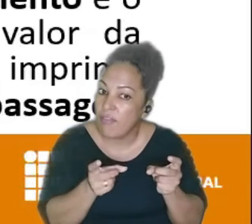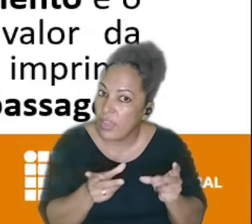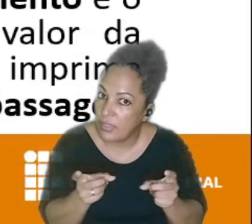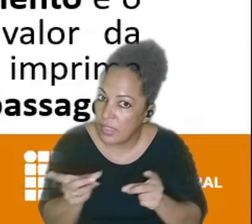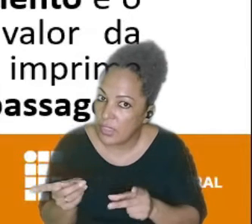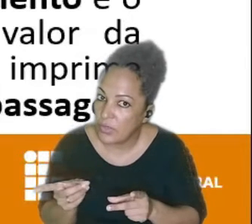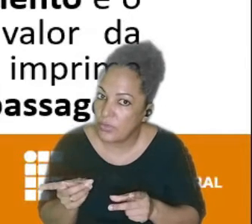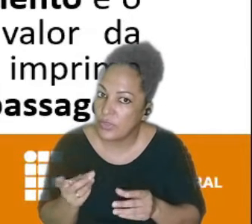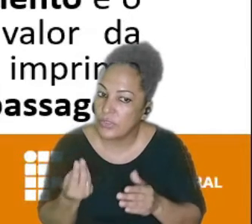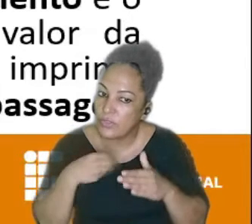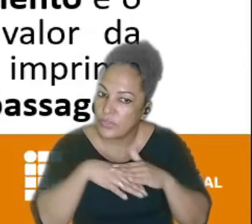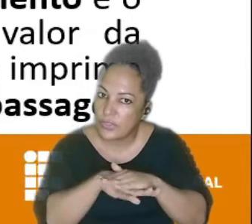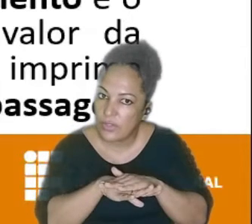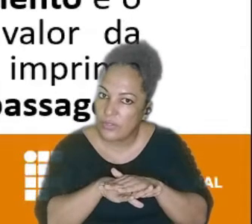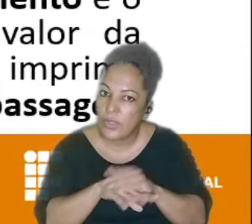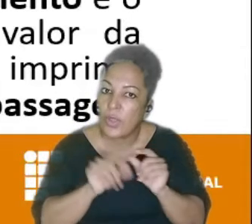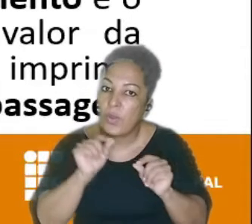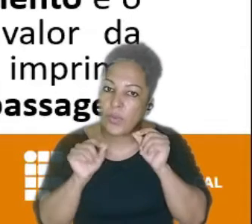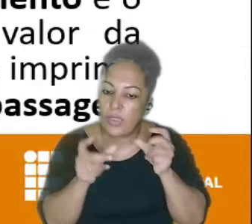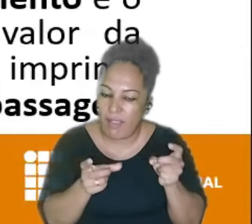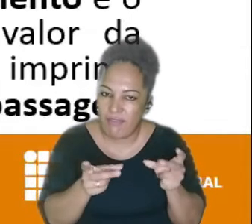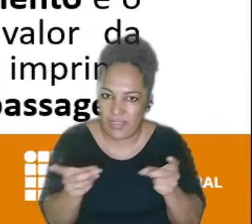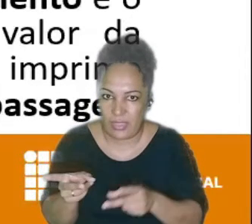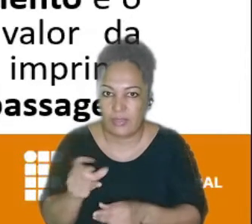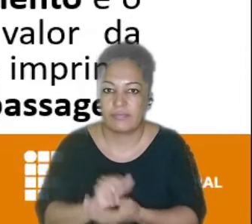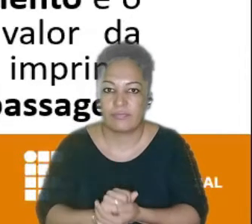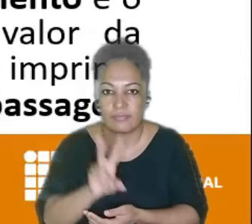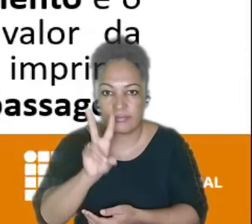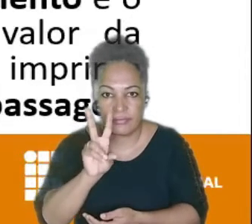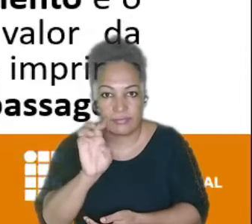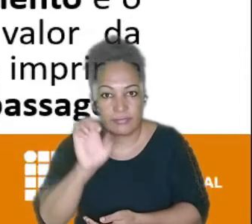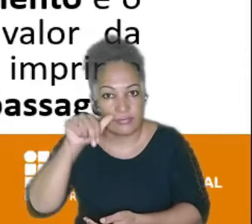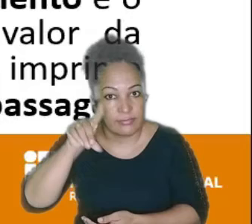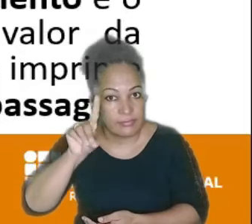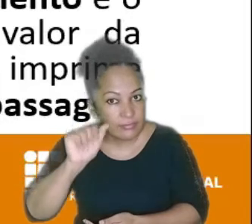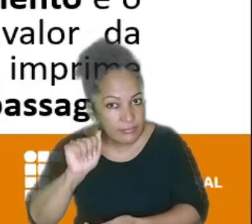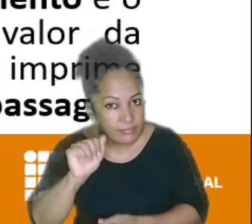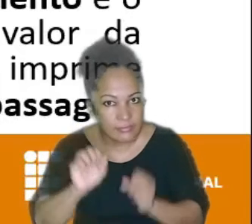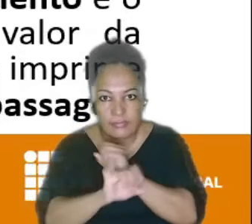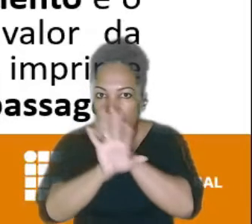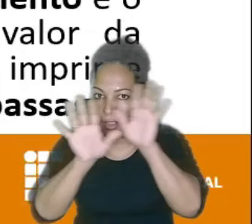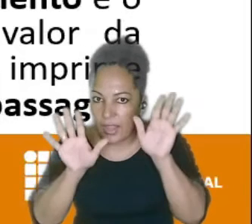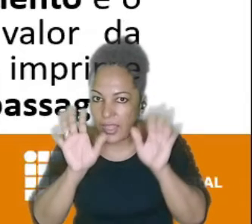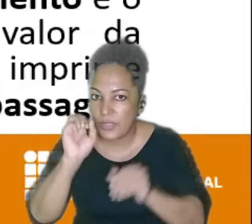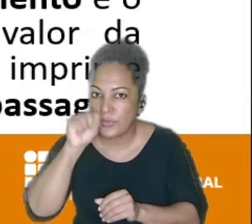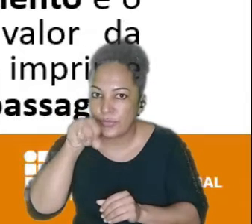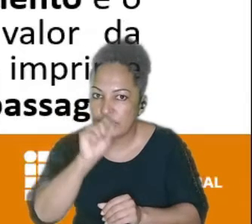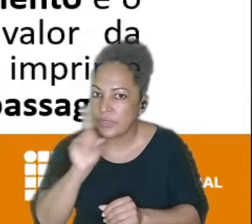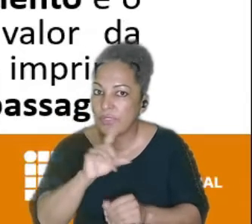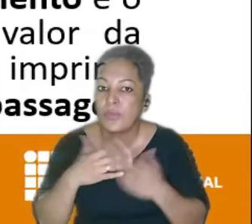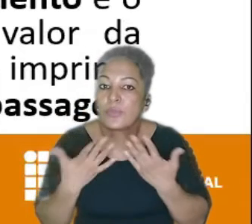Então, o que eu vou registrar no banco de dados é a venda. Está claro isso, galera? Sim ou